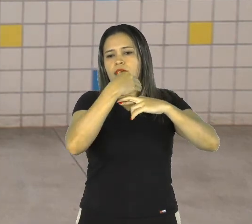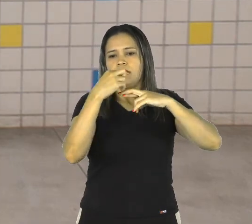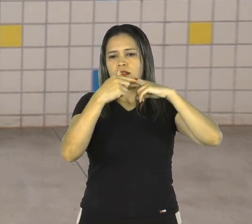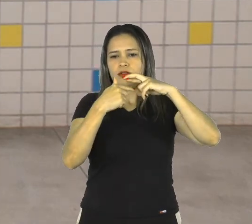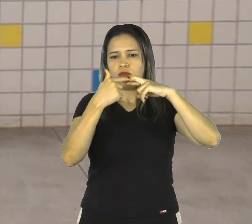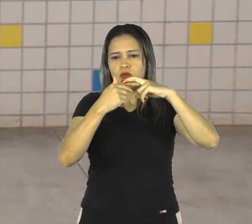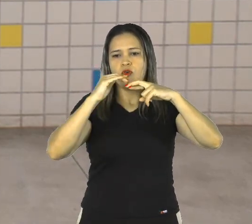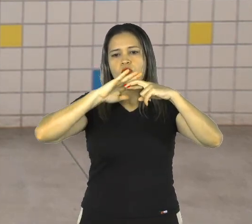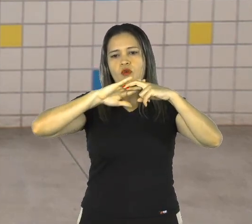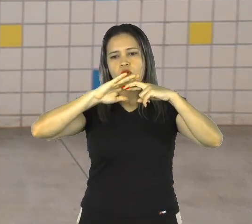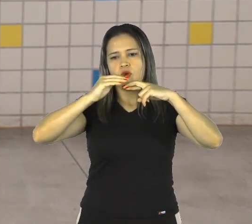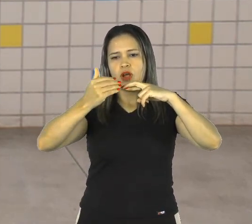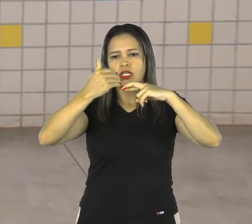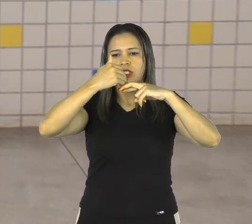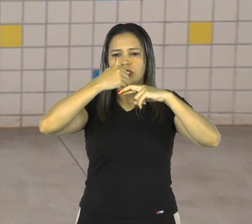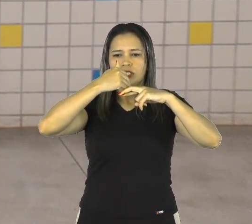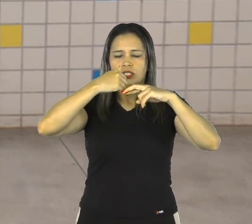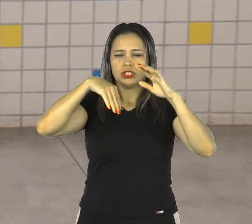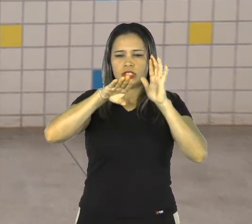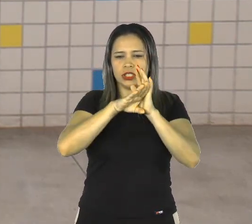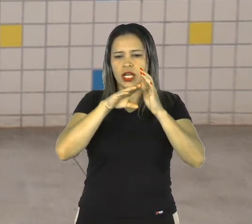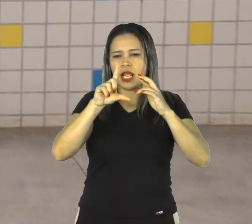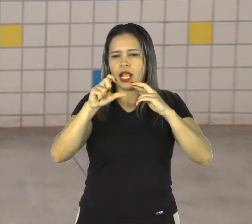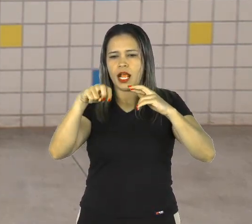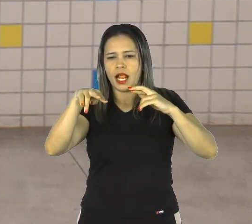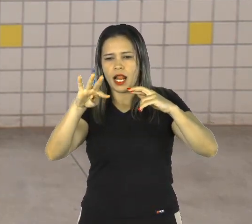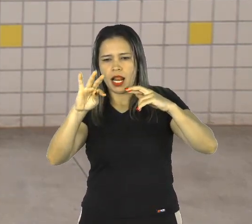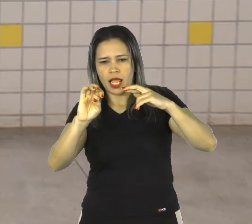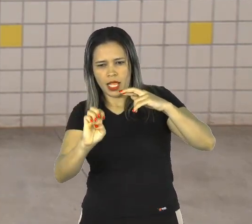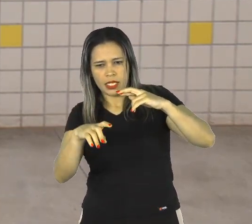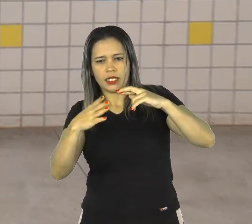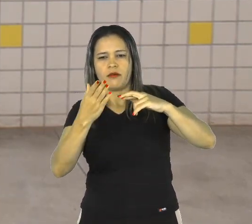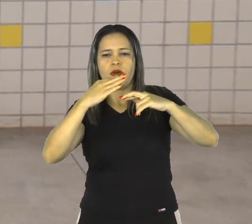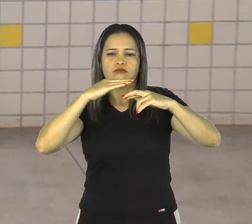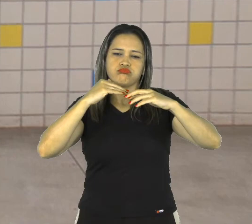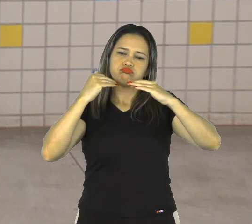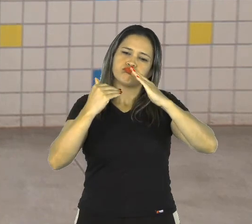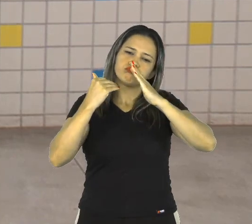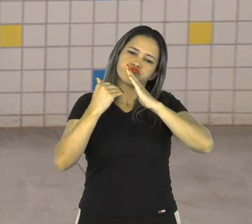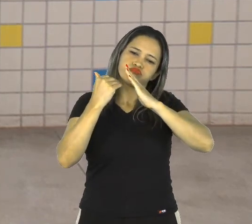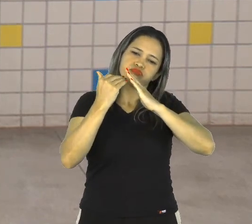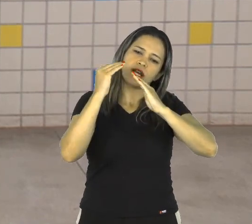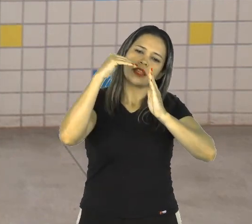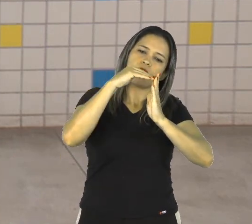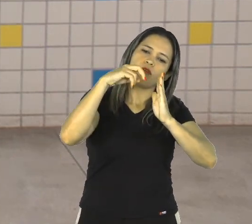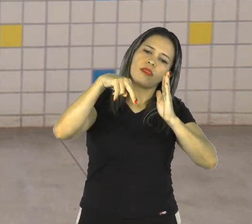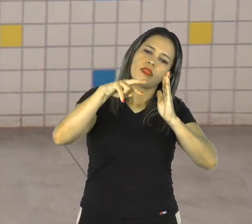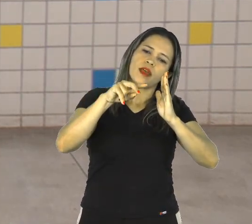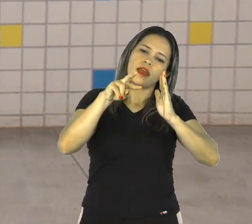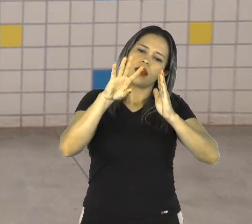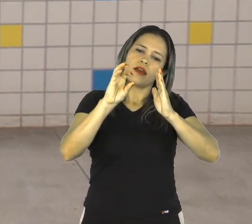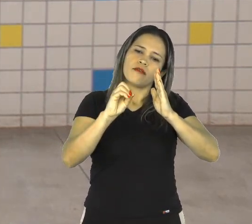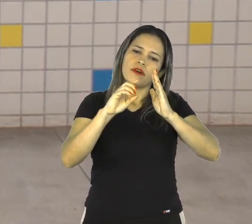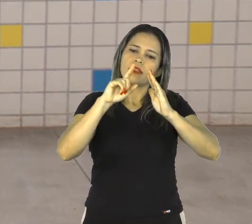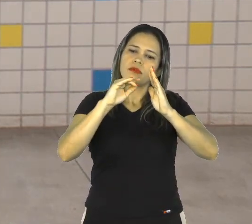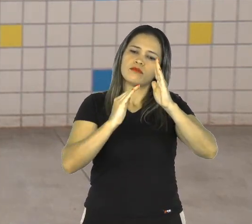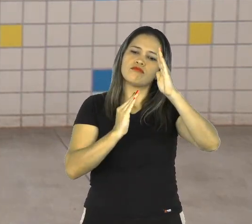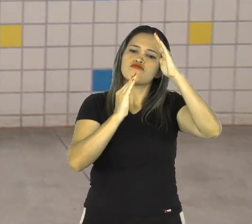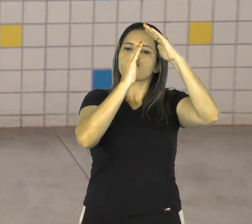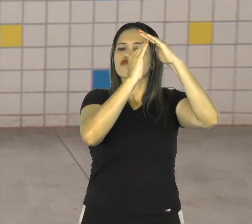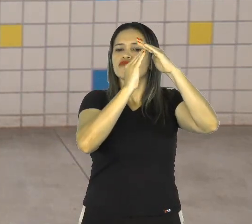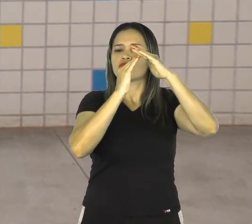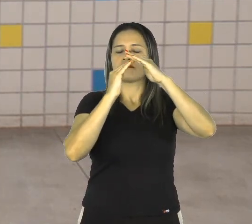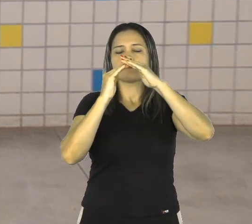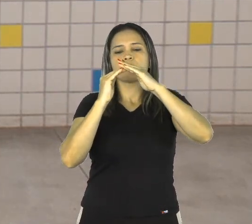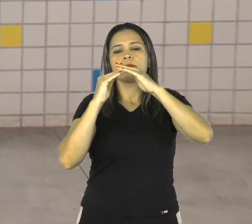humor aquoso, depois elas chegam até a lente do cristalino, vai até o nervo óptico e do nervo óptico é processada a imagem para o